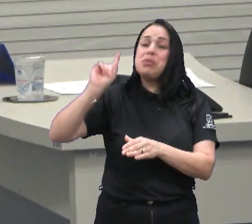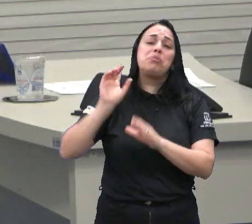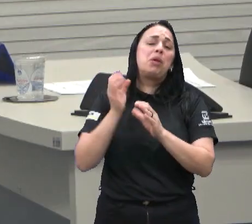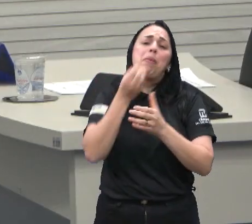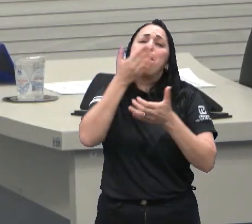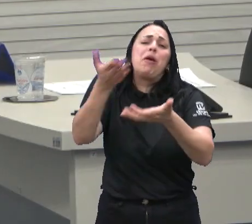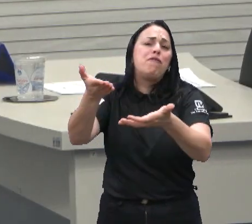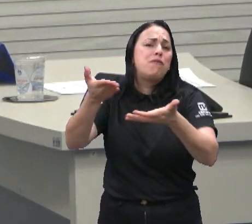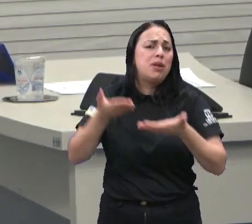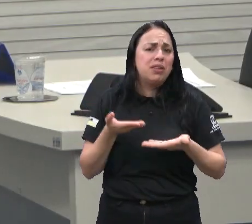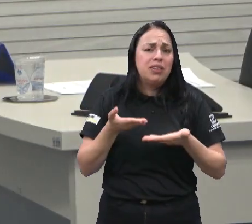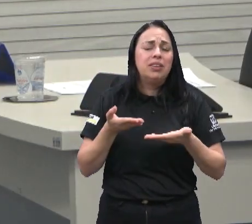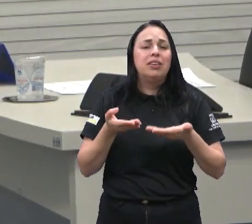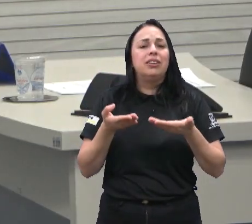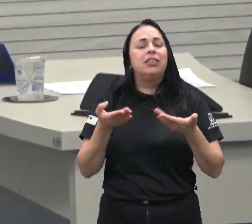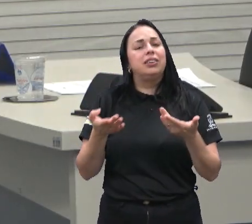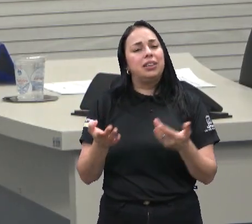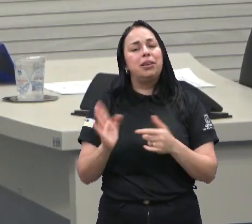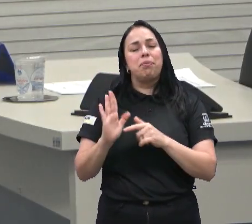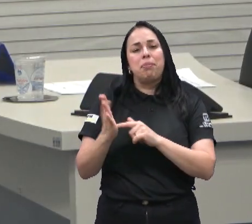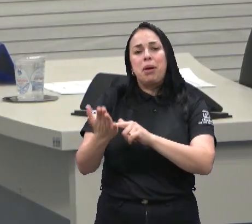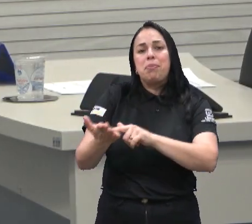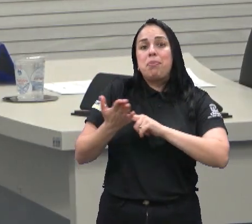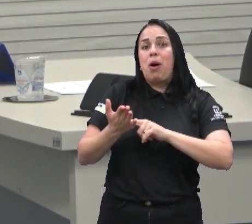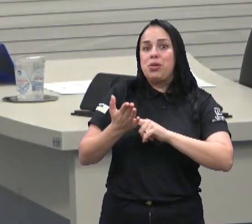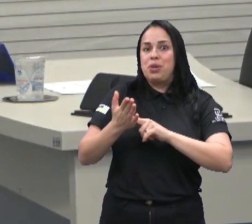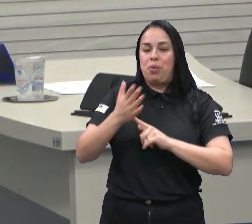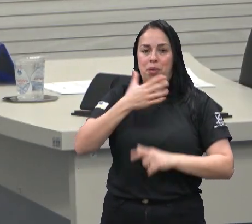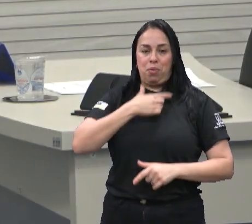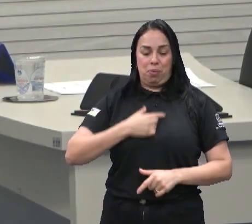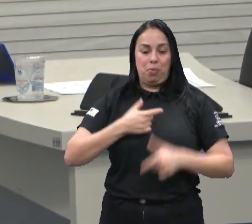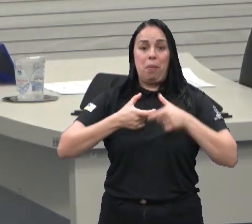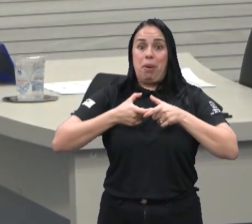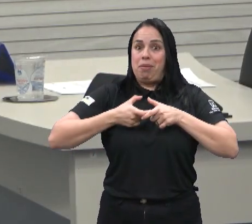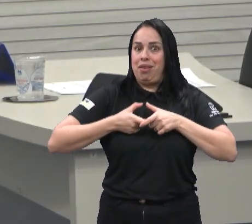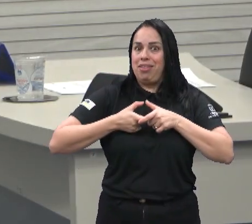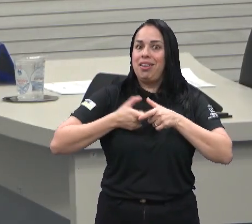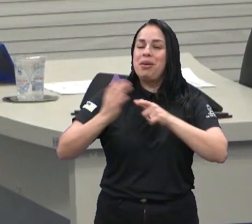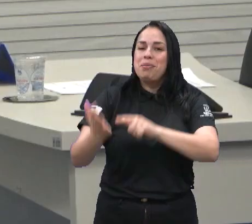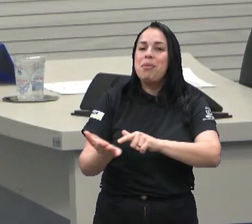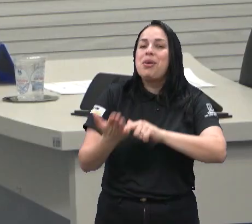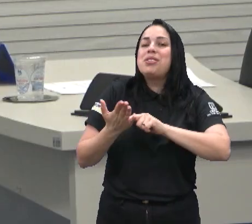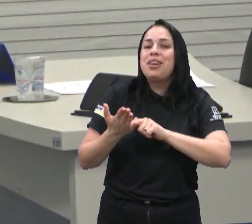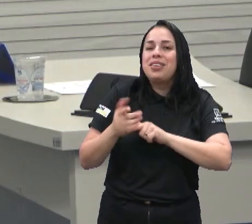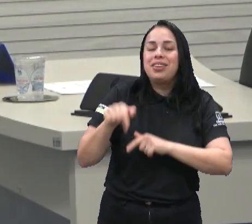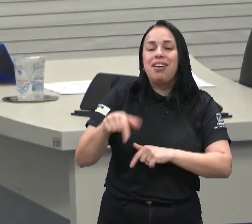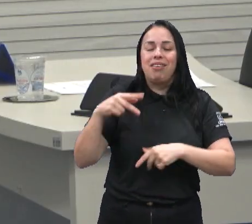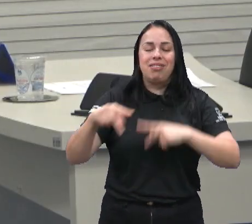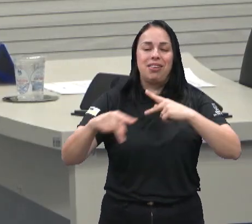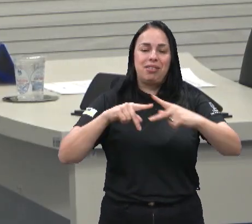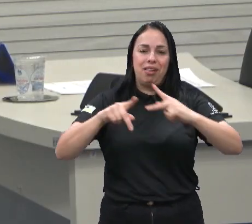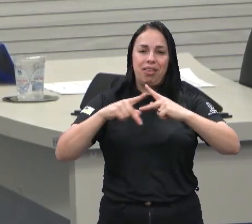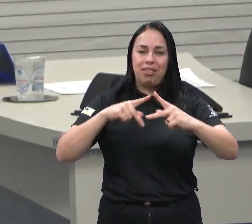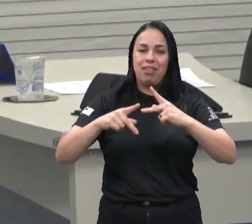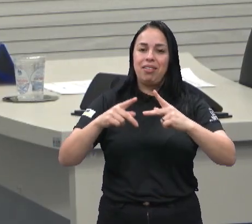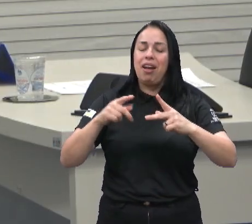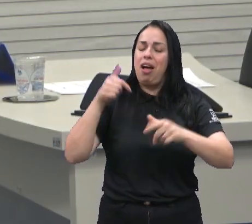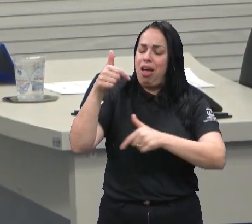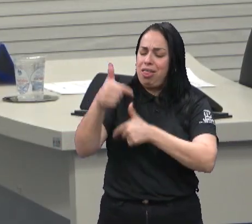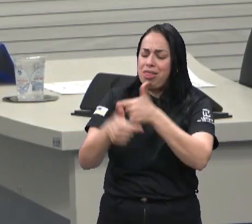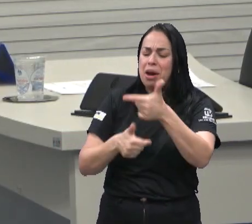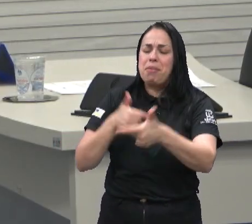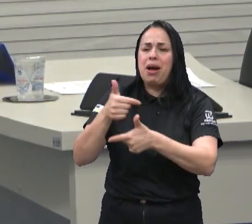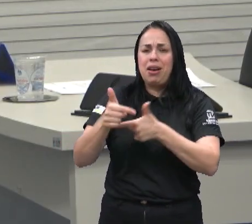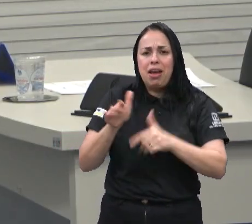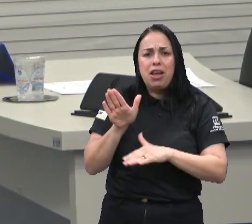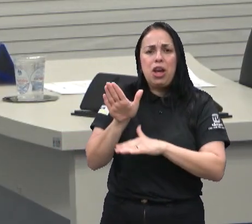Municipal, ainda mais quando traz um título, né, desse, mostrando o quanto que São José dos Campos trabalha a formação